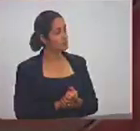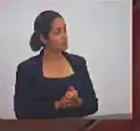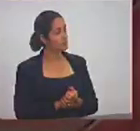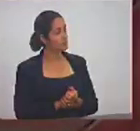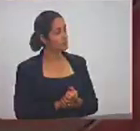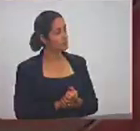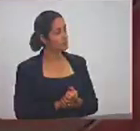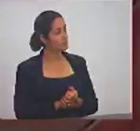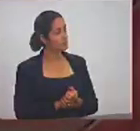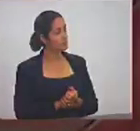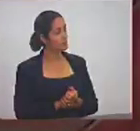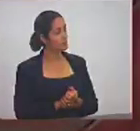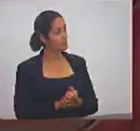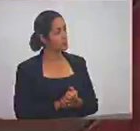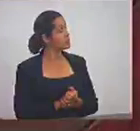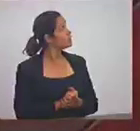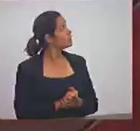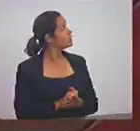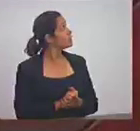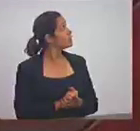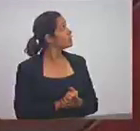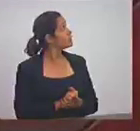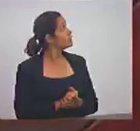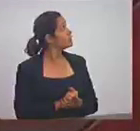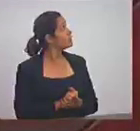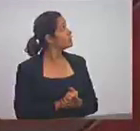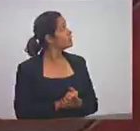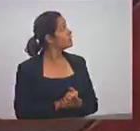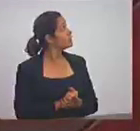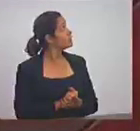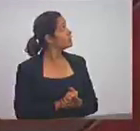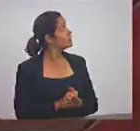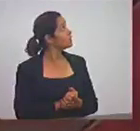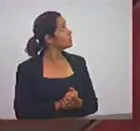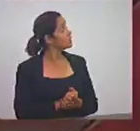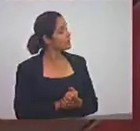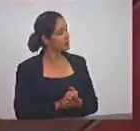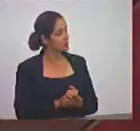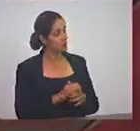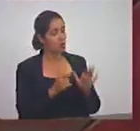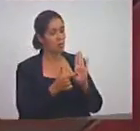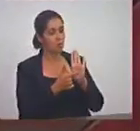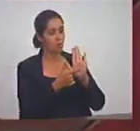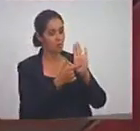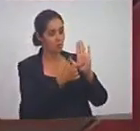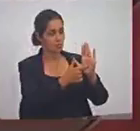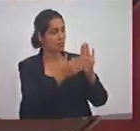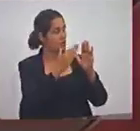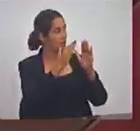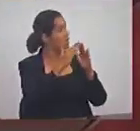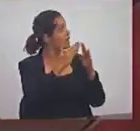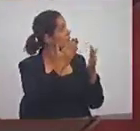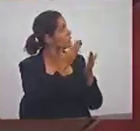Modesto, para mim, por favor, no Modesto. Nós viemos nessa casa de leis aqui trazer um problema que estava lá no SEMEI Modesto, que era com